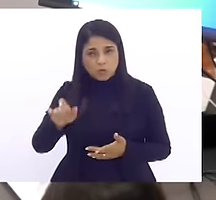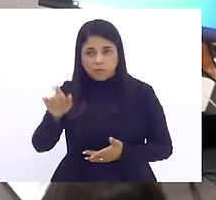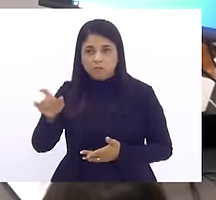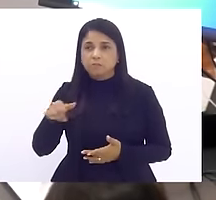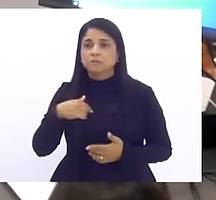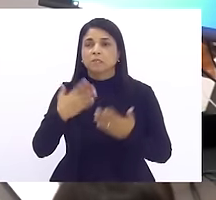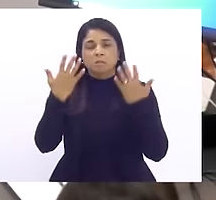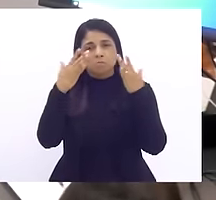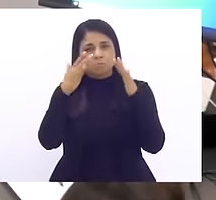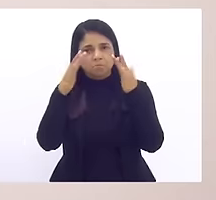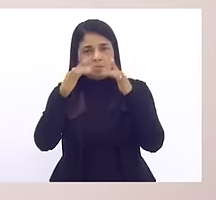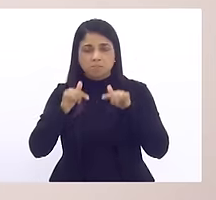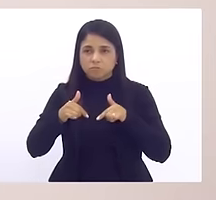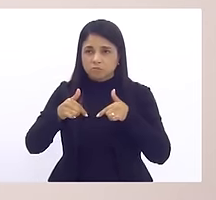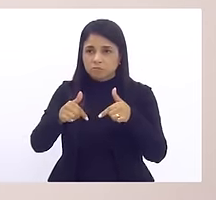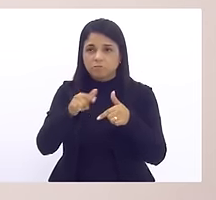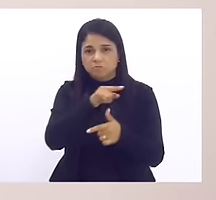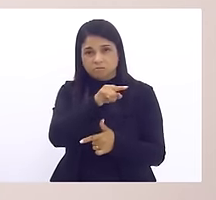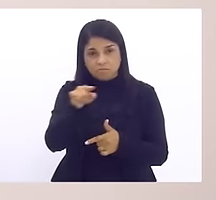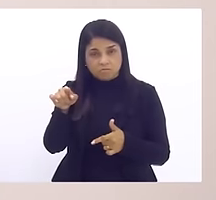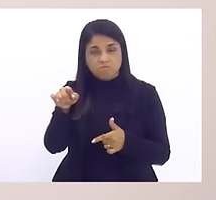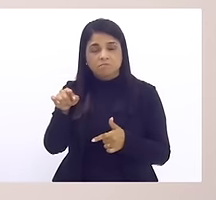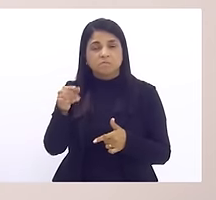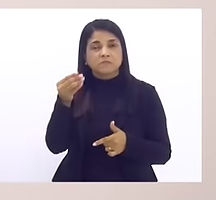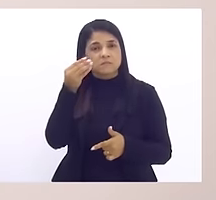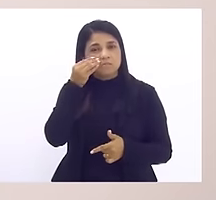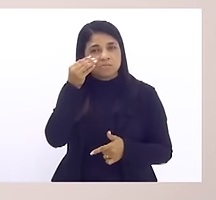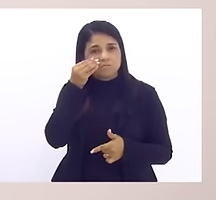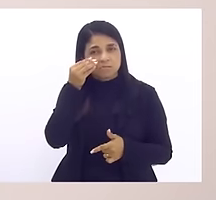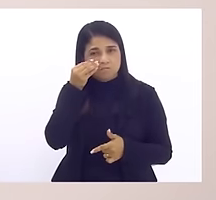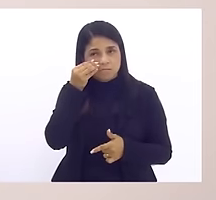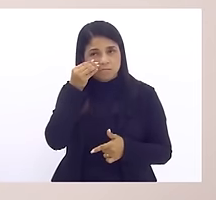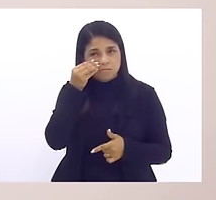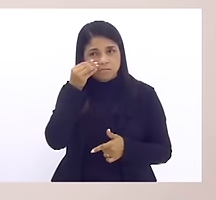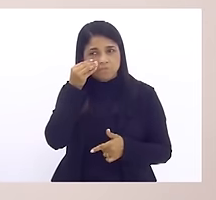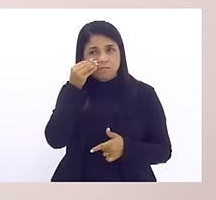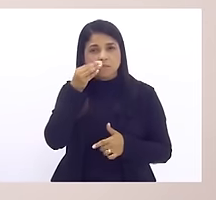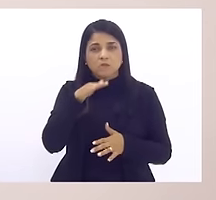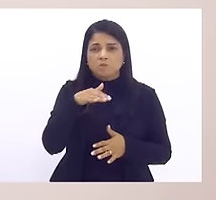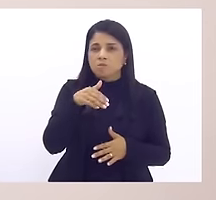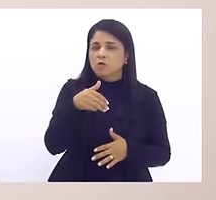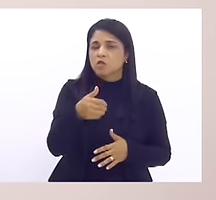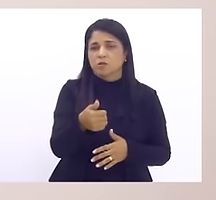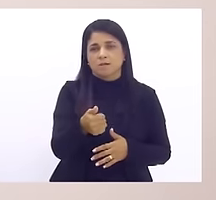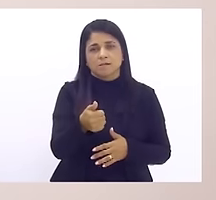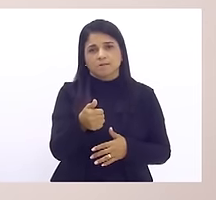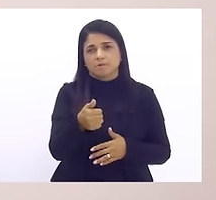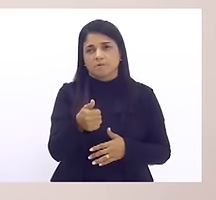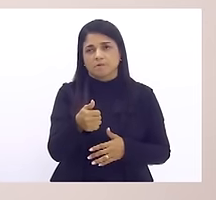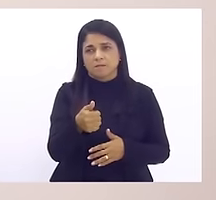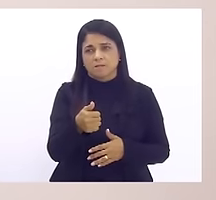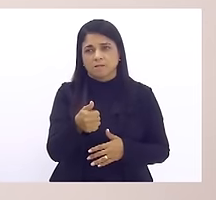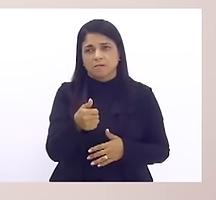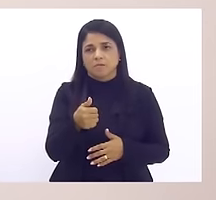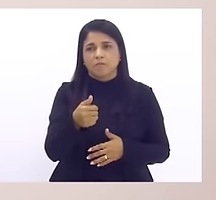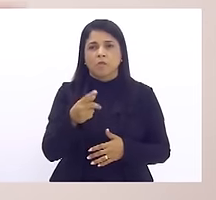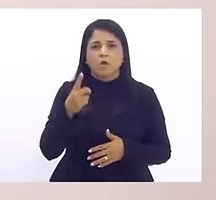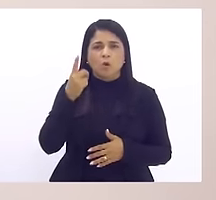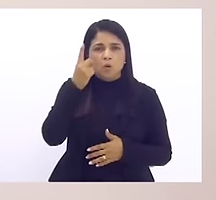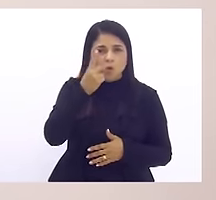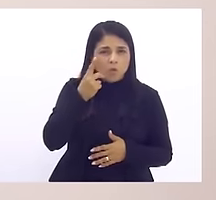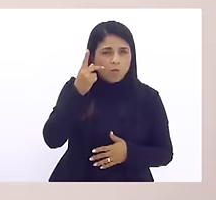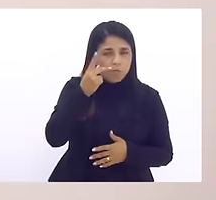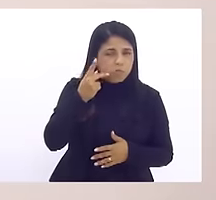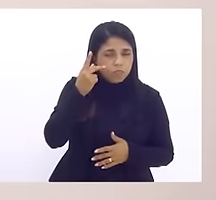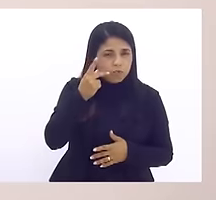parabenizar pela fato de você estar tentando modificar até mesmo melhorar cara não esteja o político a imagem arranhado o